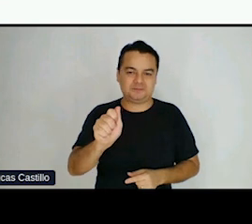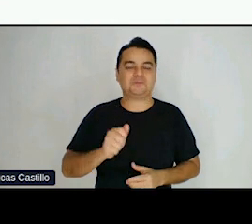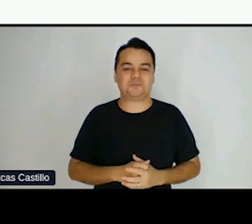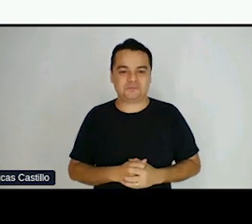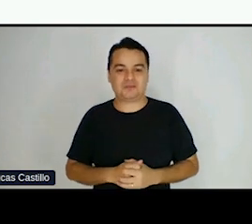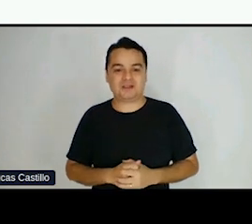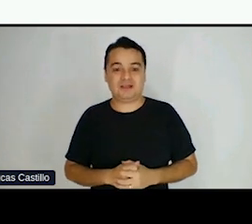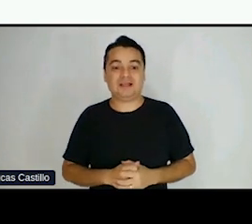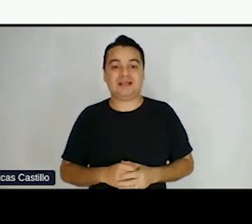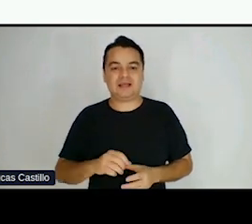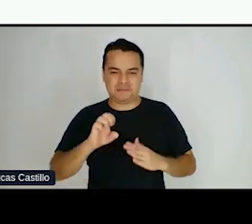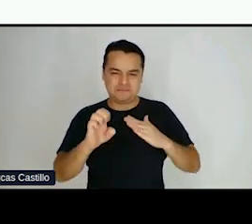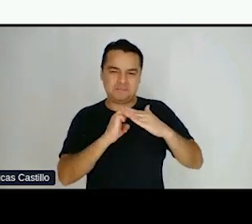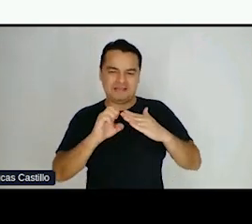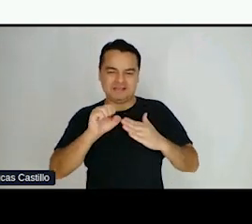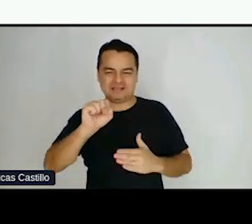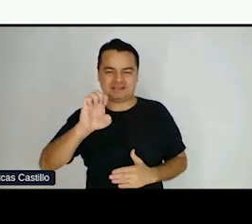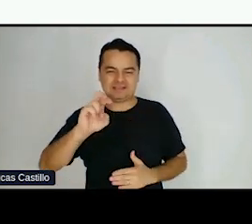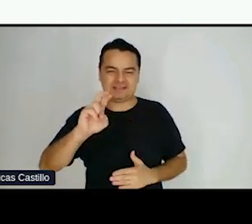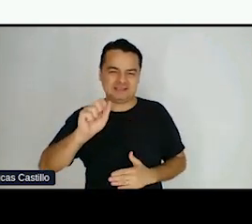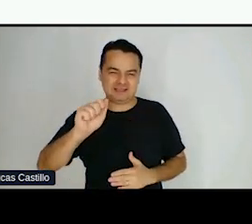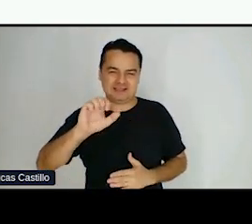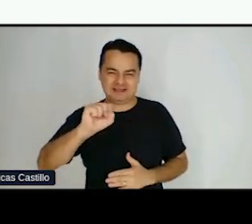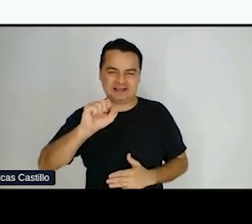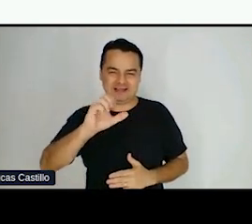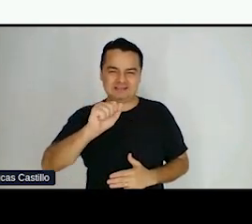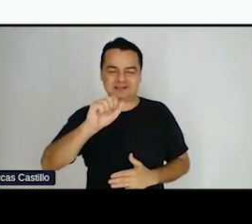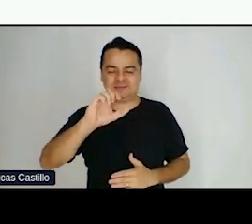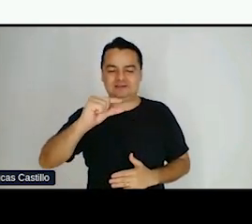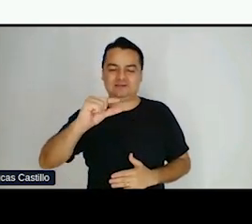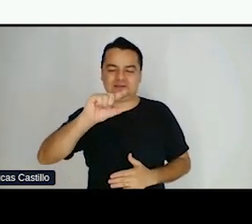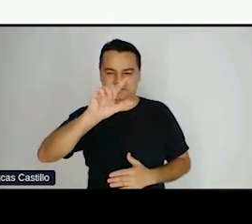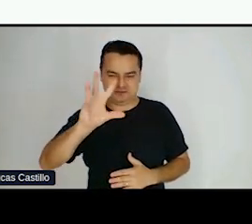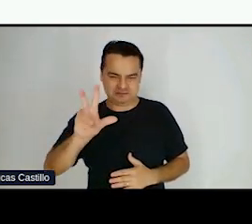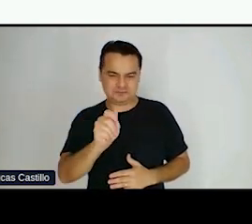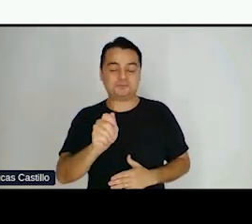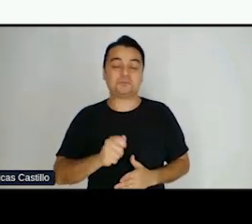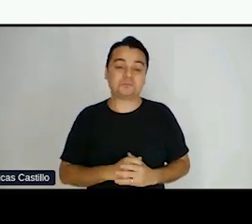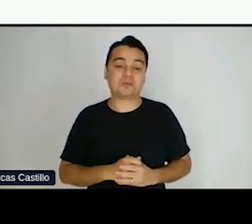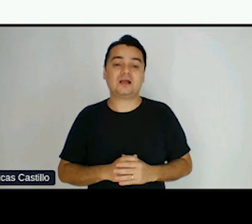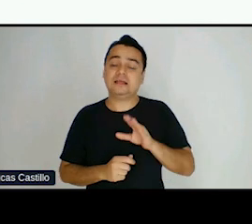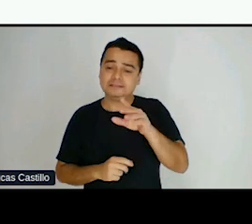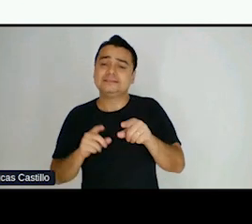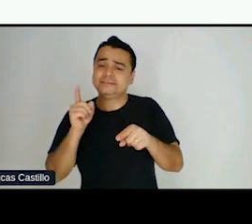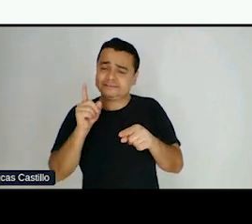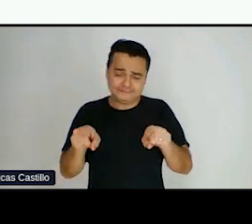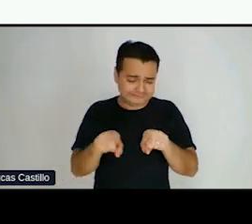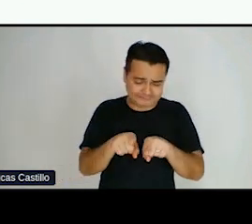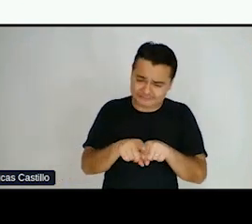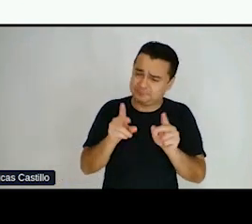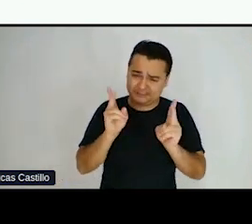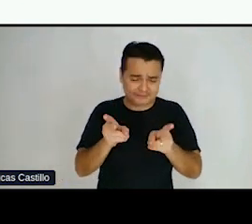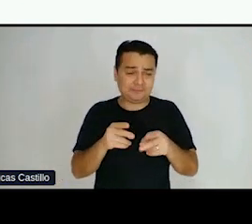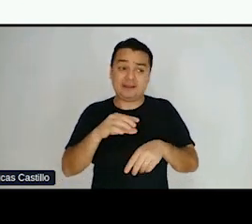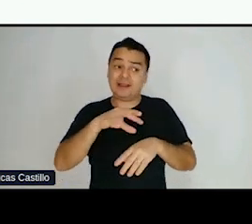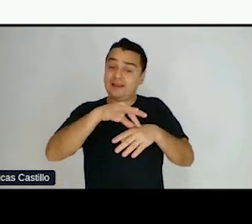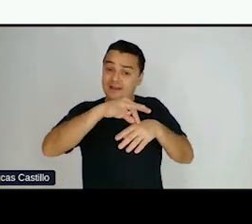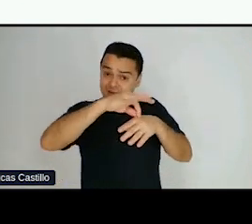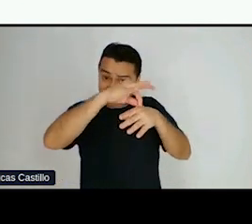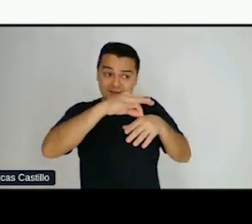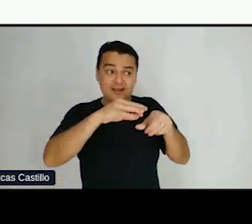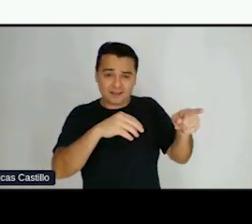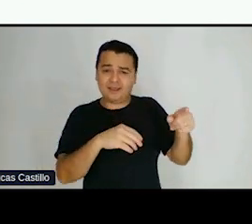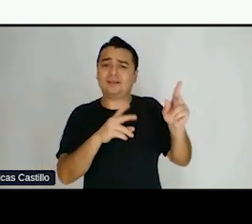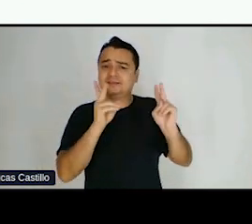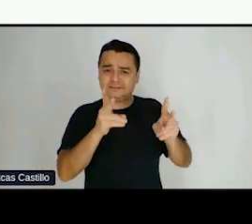Tratamento igualitário, né, gente? Então, assim, desde o início, o Dedinho, que ele é o meu líder direto, ele me cobra da mesma forma que ele cobra os demais